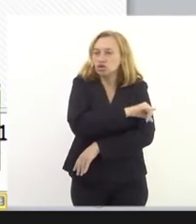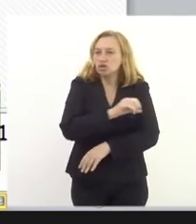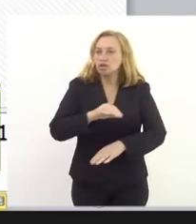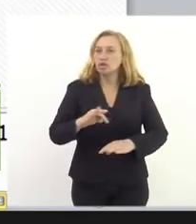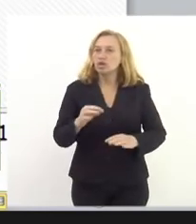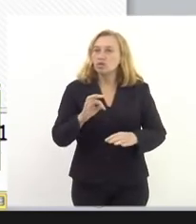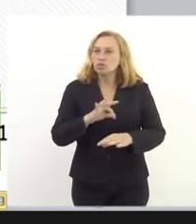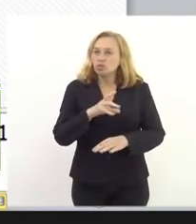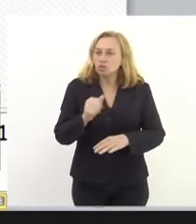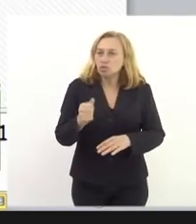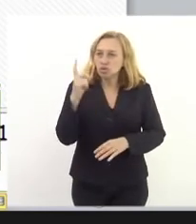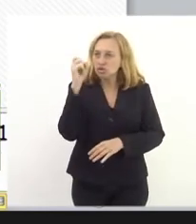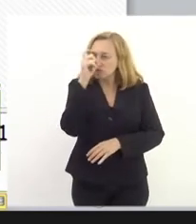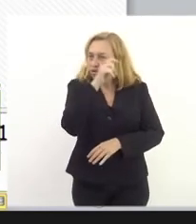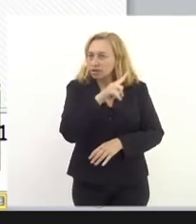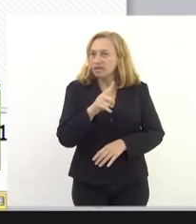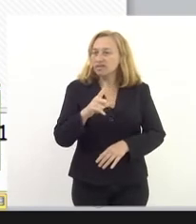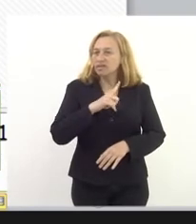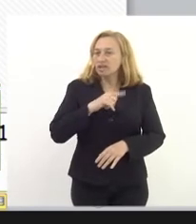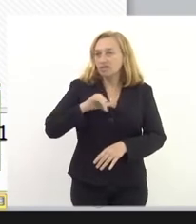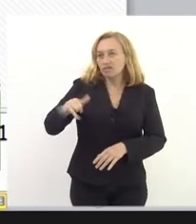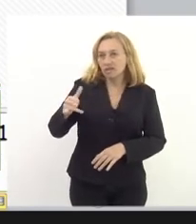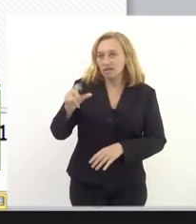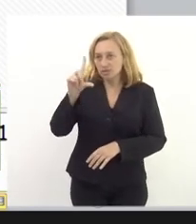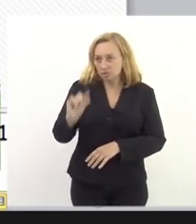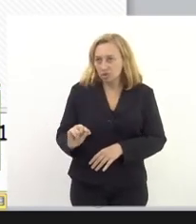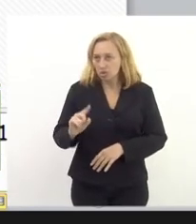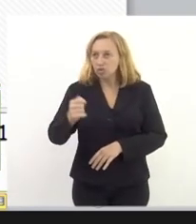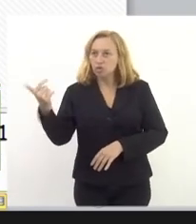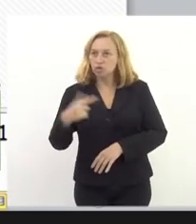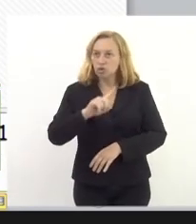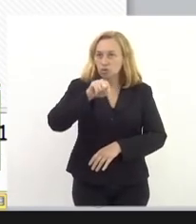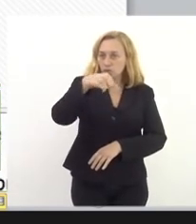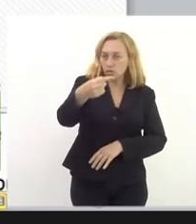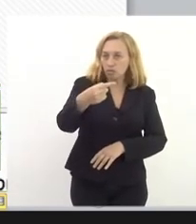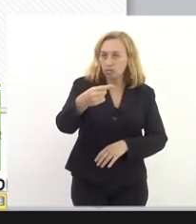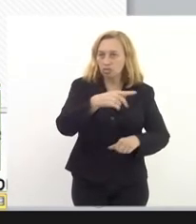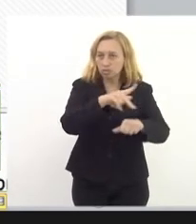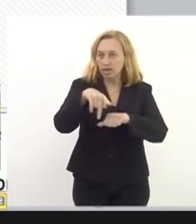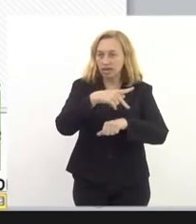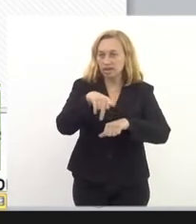as dificuldades, teve uma inflação menor do que o restante do país.